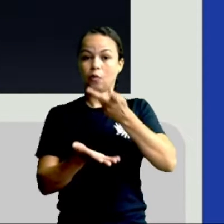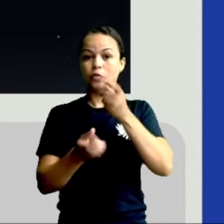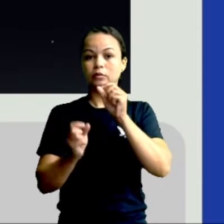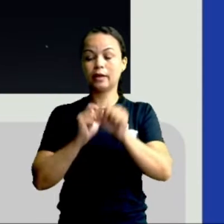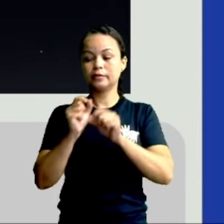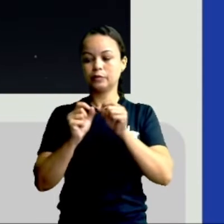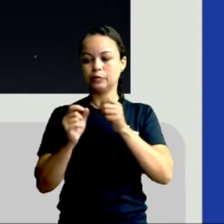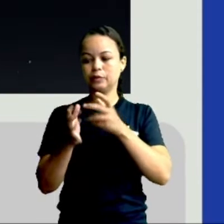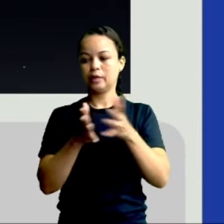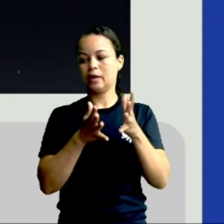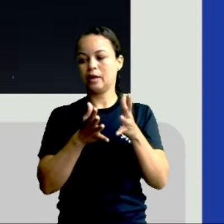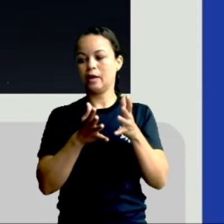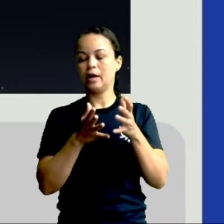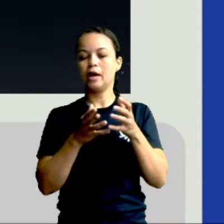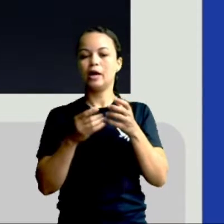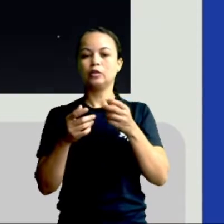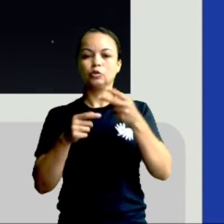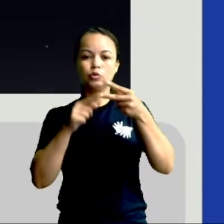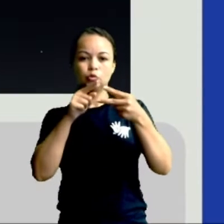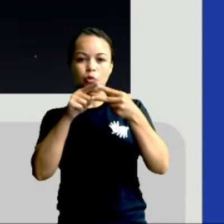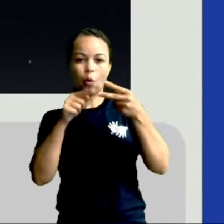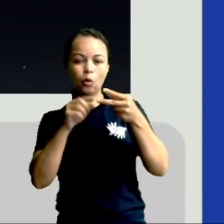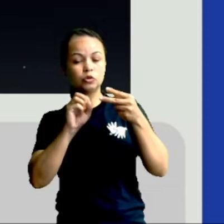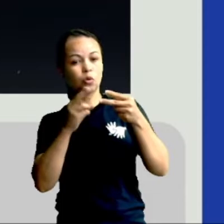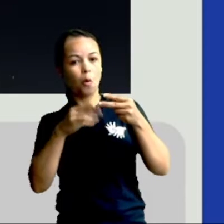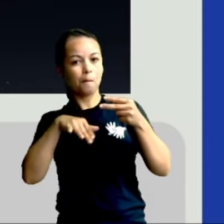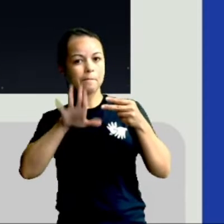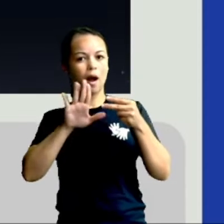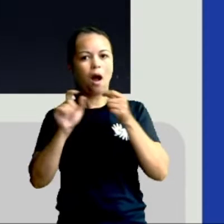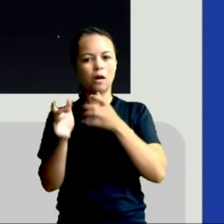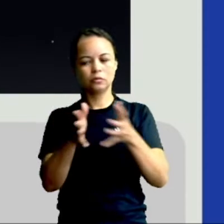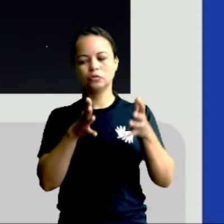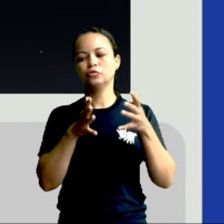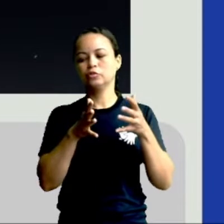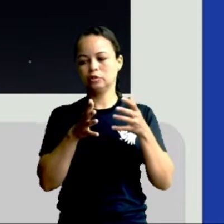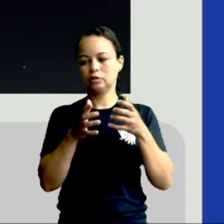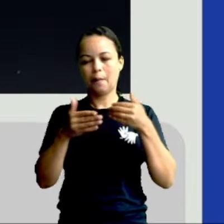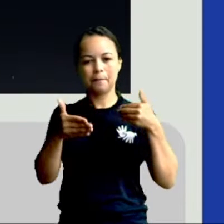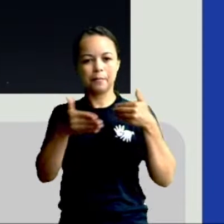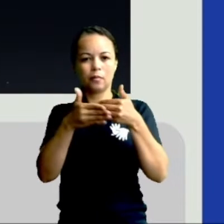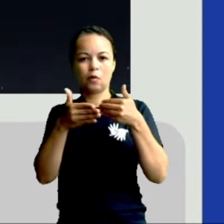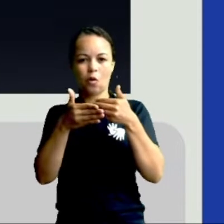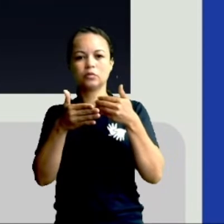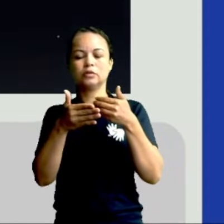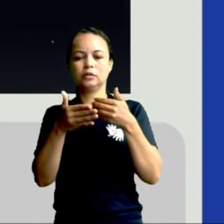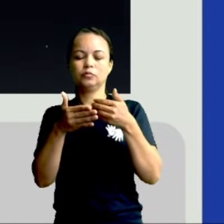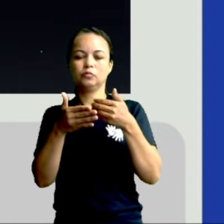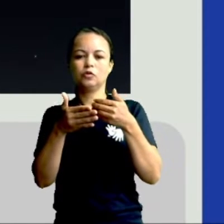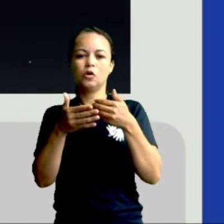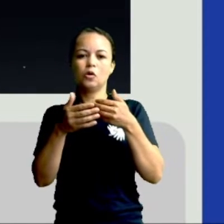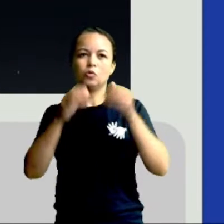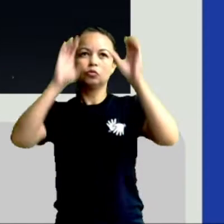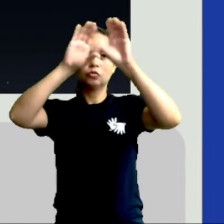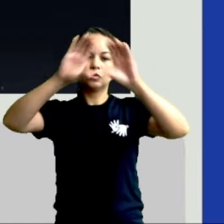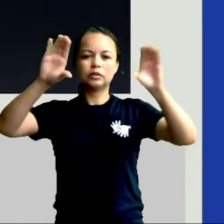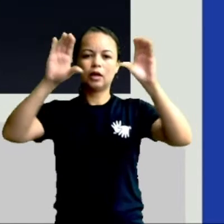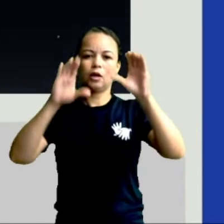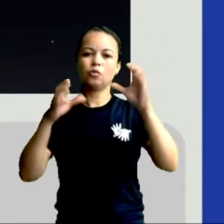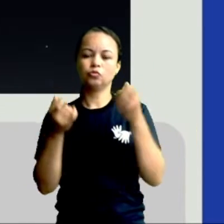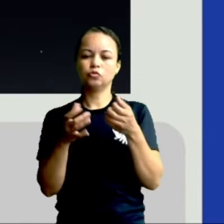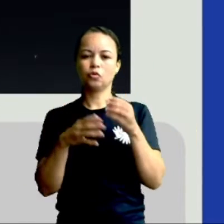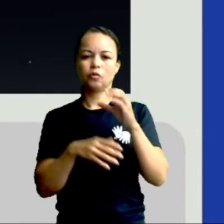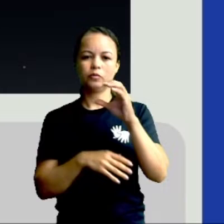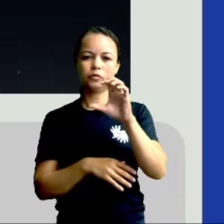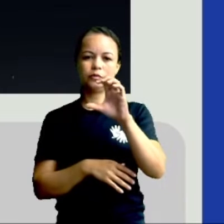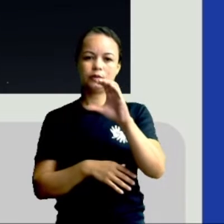quando 2 ou mais corpos celestes aparecem próximos no céu. Os corpos celestes envolvidos